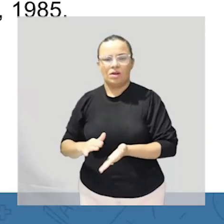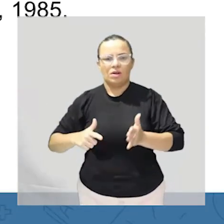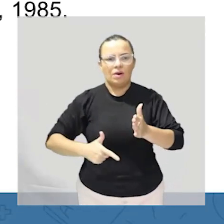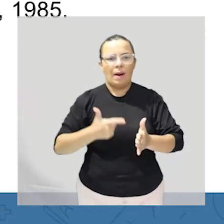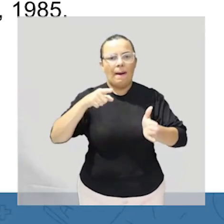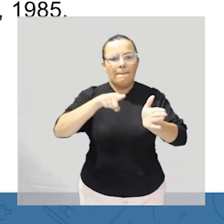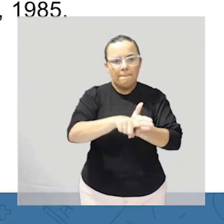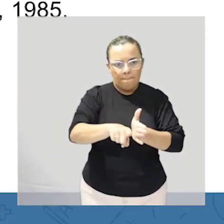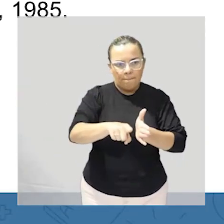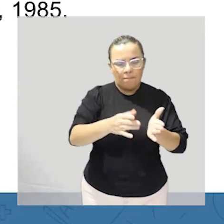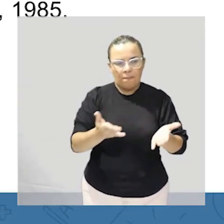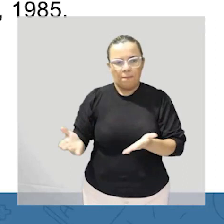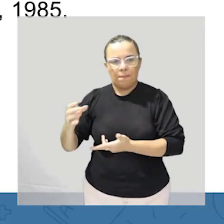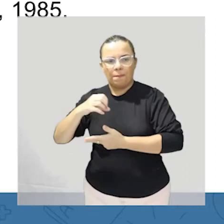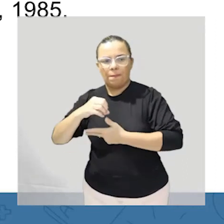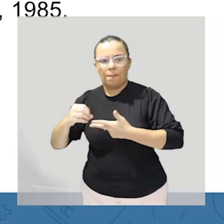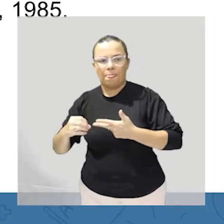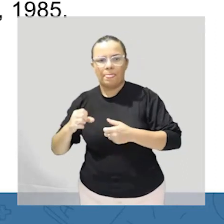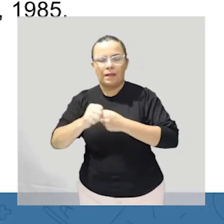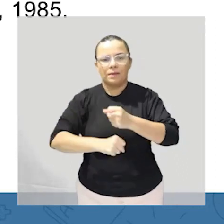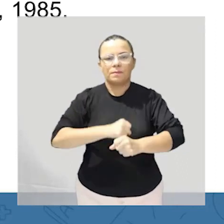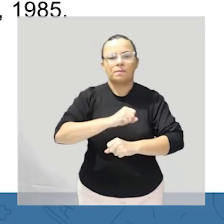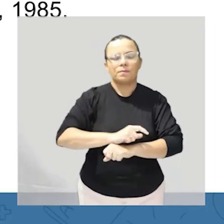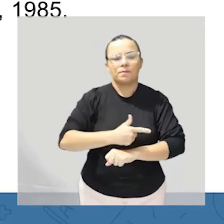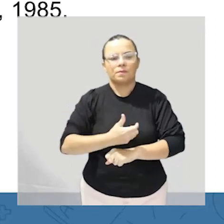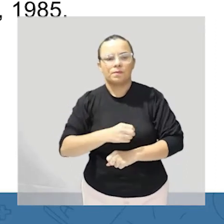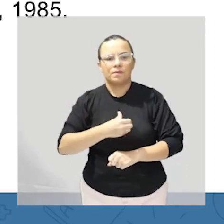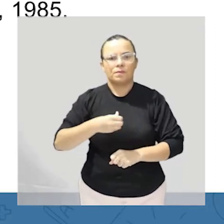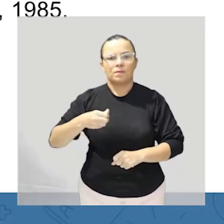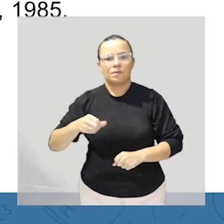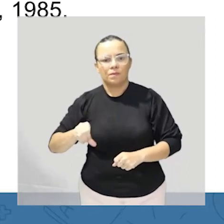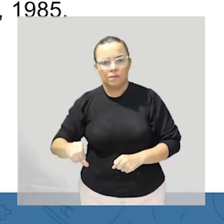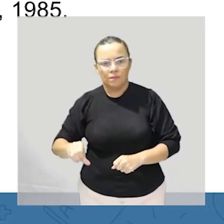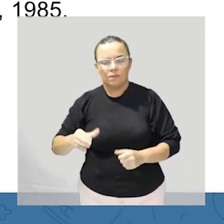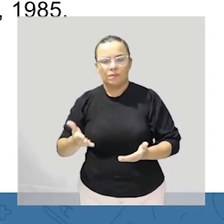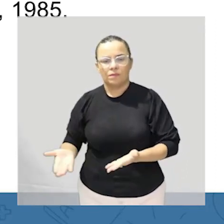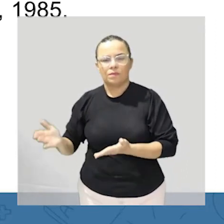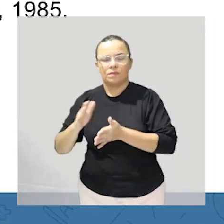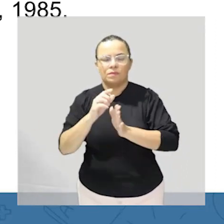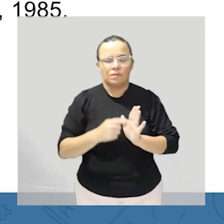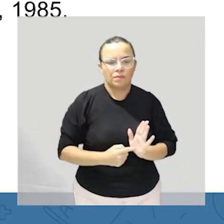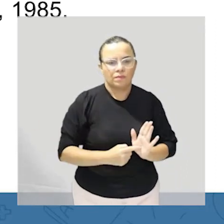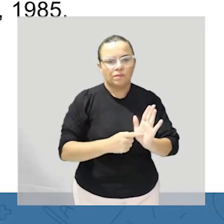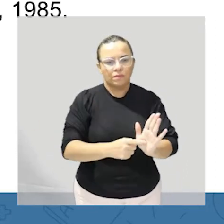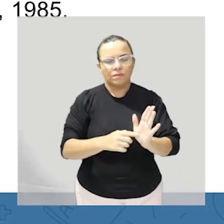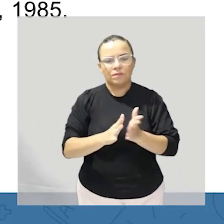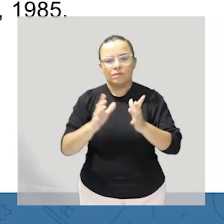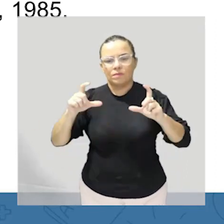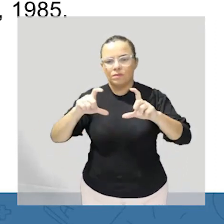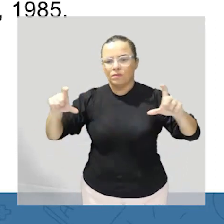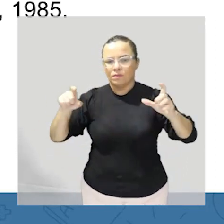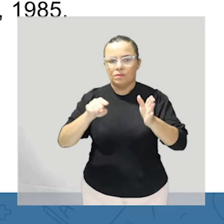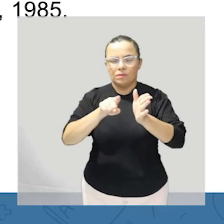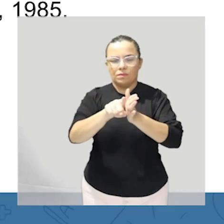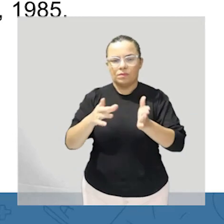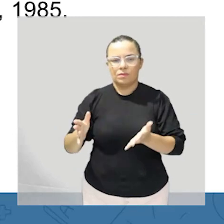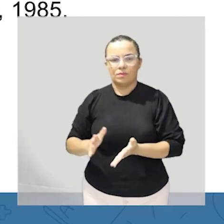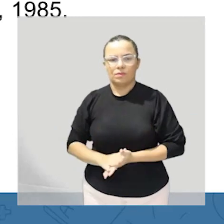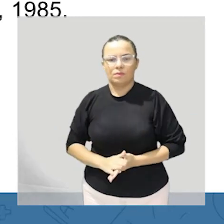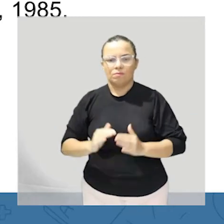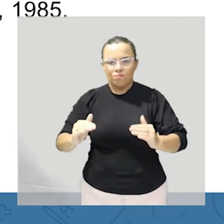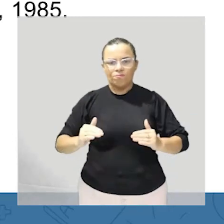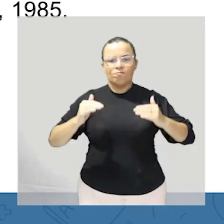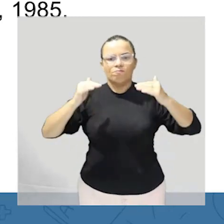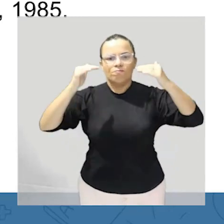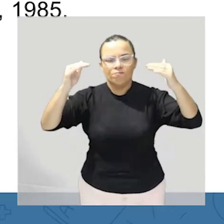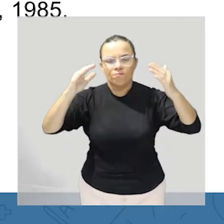item, que caiu no Enem em 2019, onde ele vem trazendo no fragmento o seguinte: a